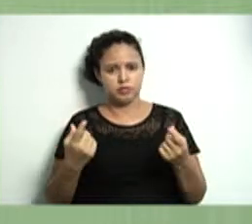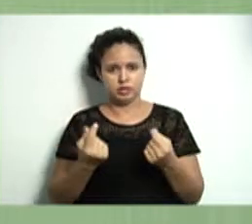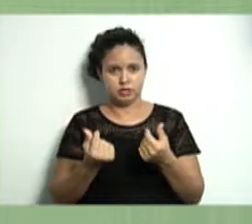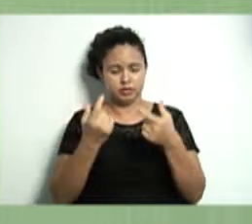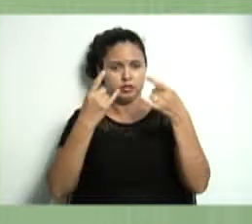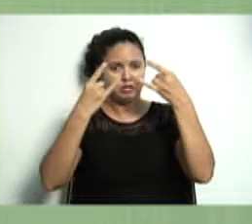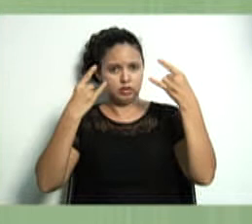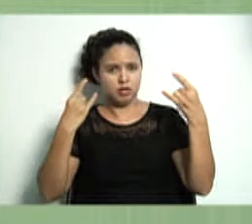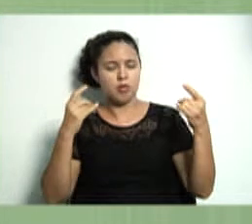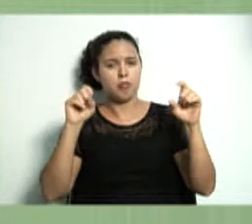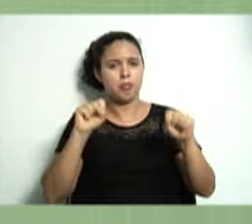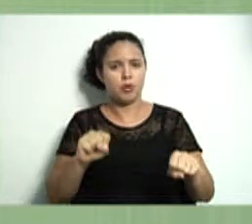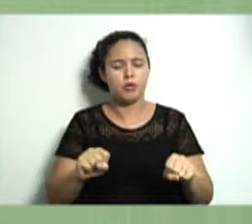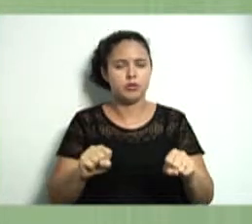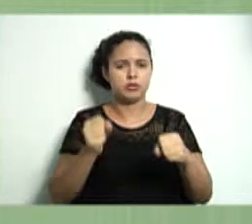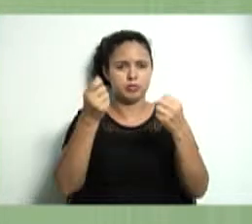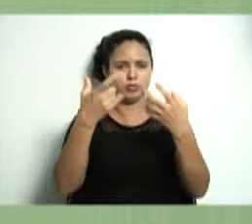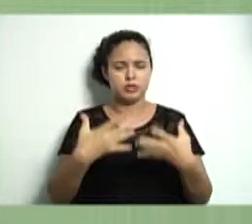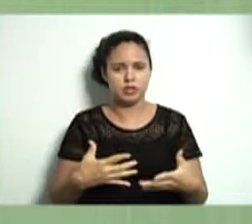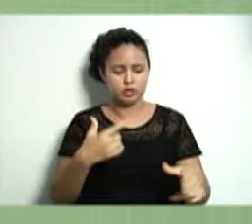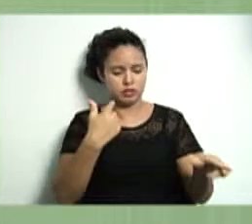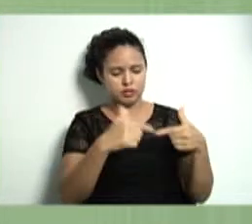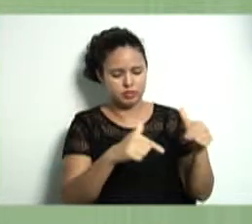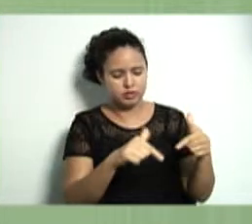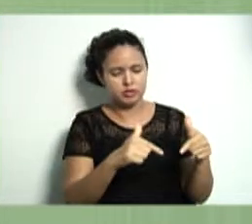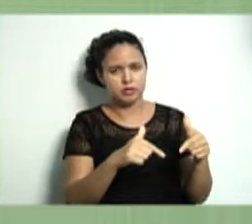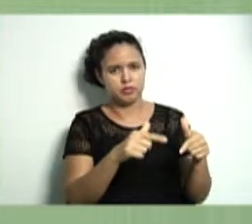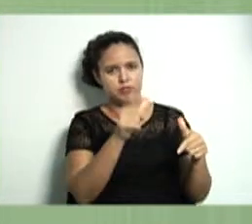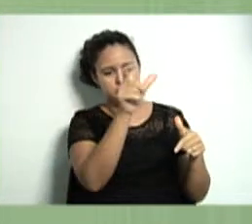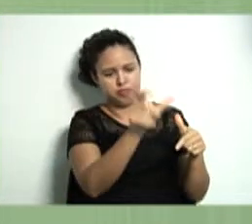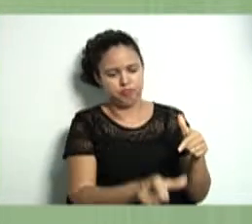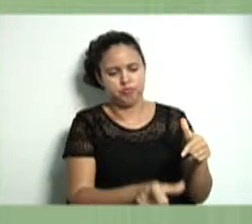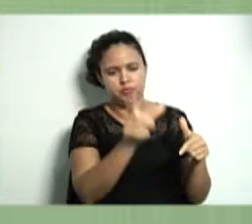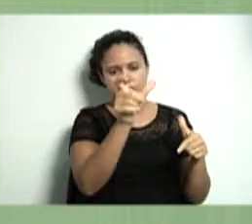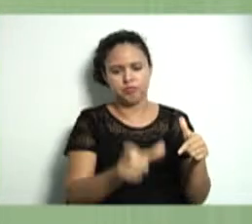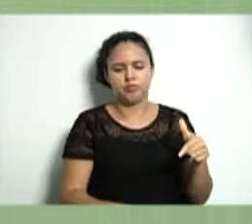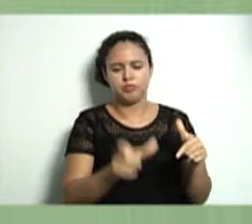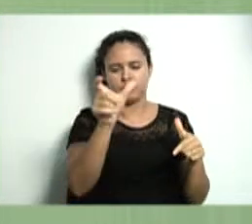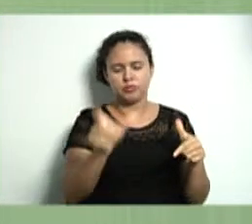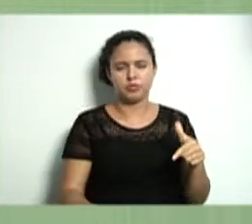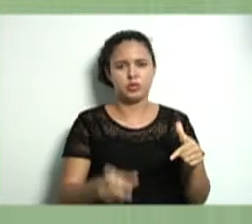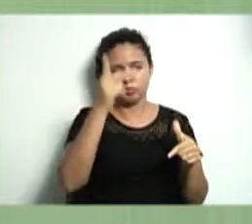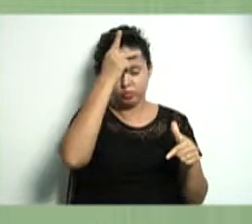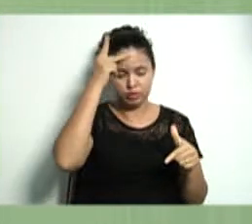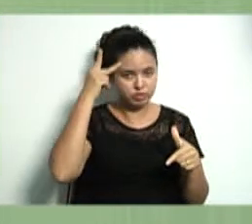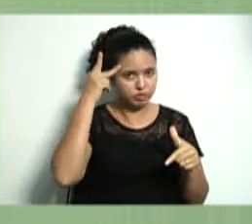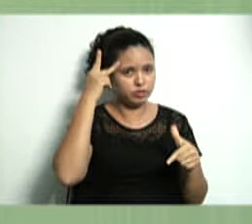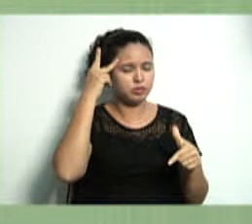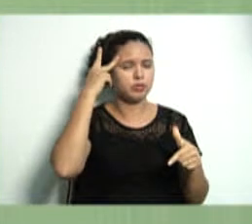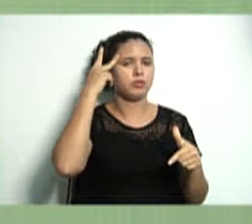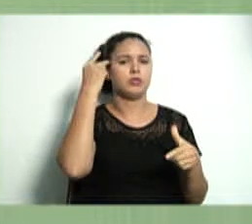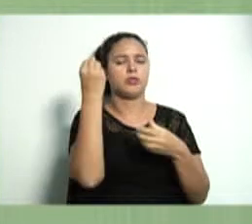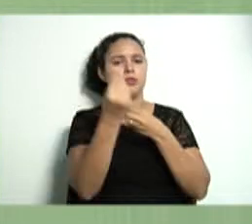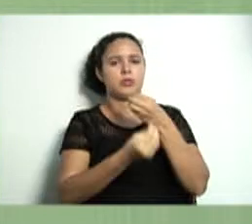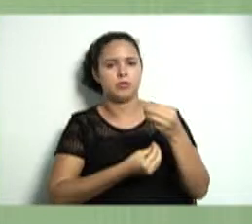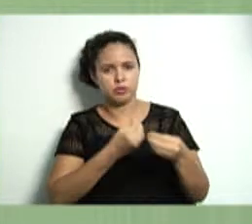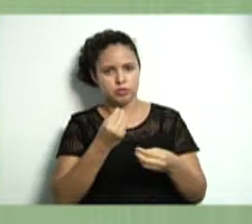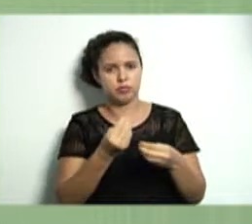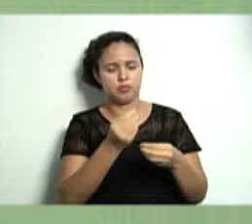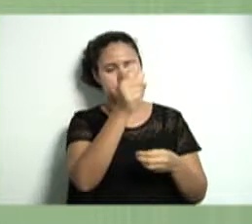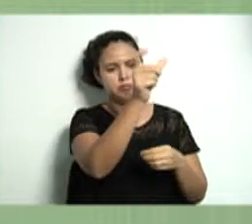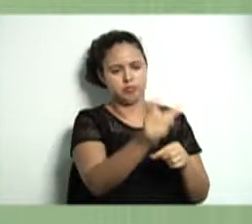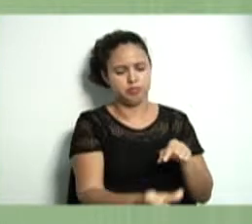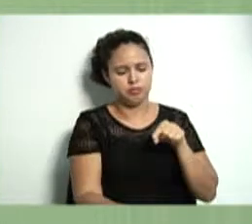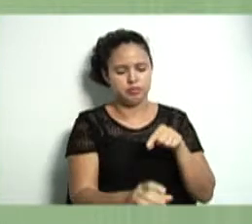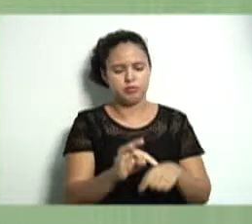capitalista, podemos dizer que os trabalhadores... E aí nós temos algumas afirmativas sobre a questão dos